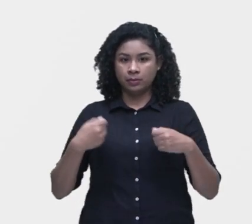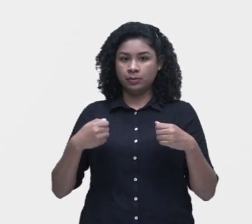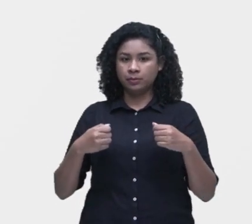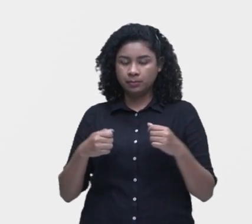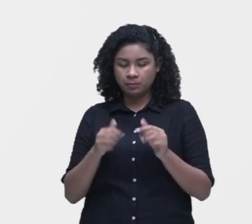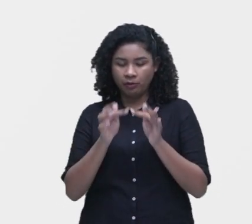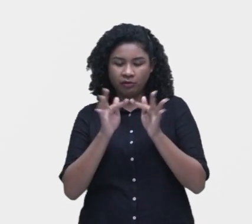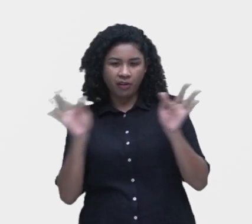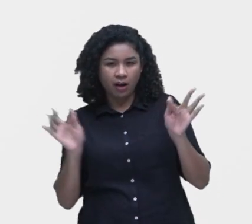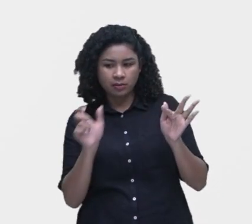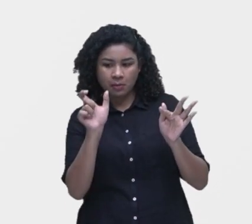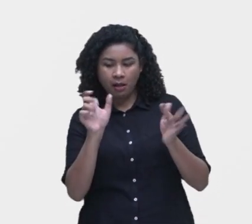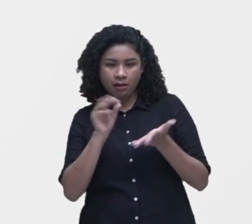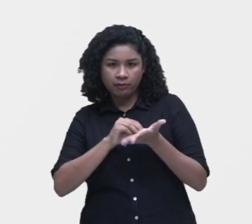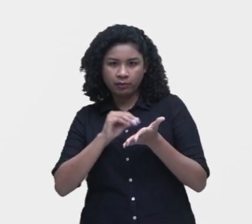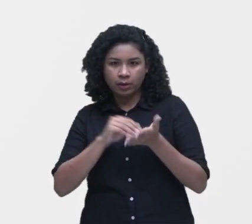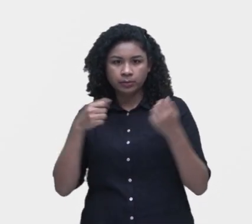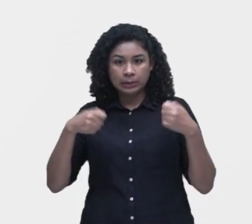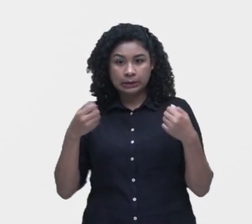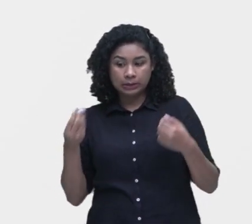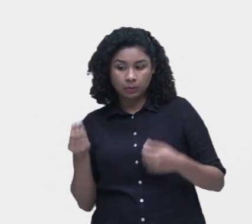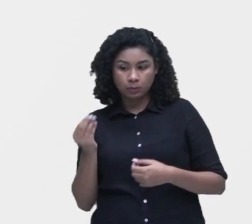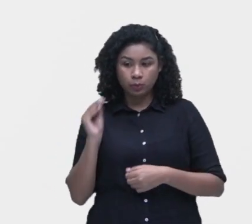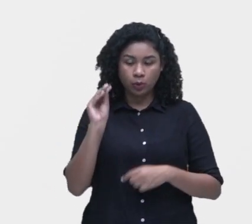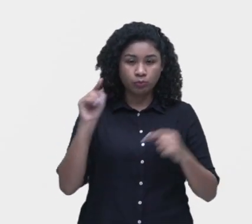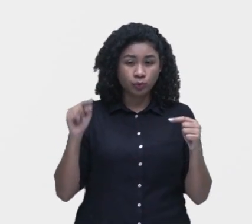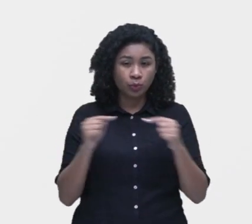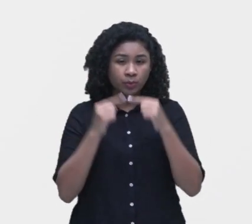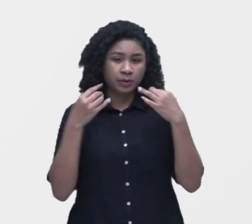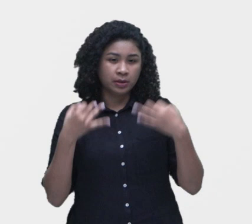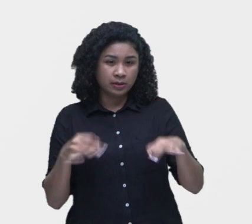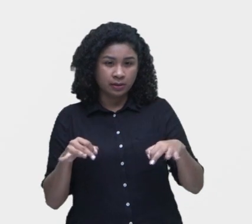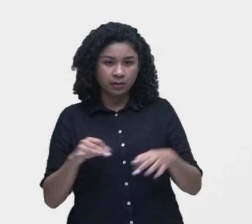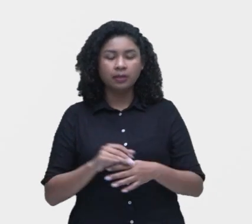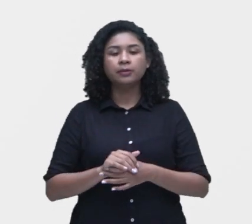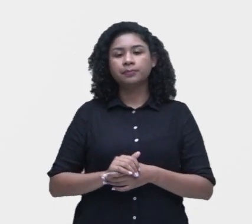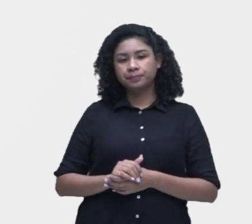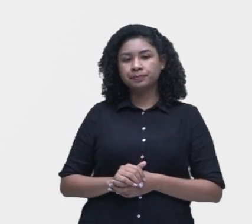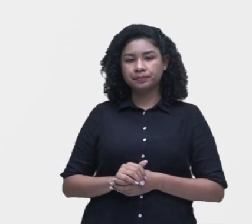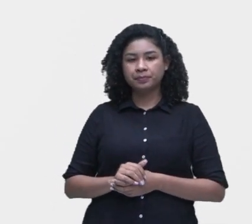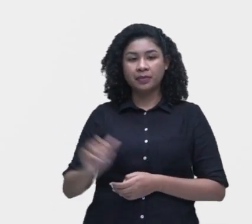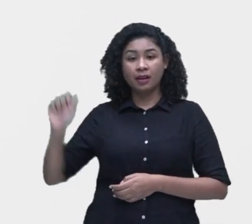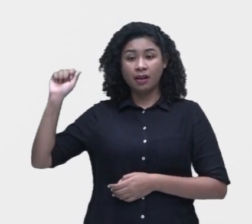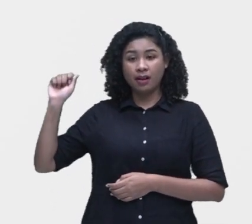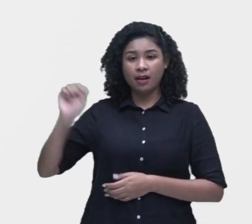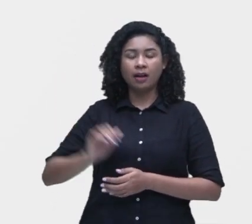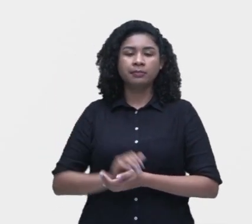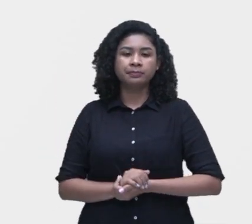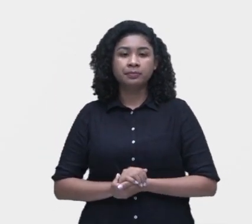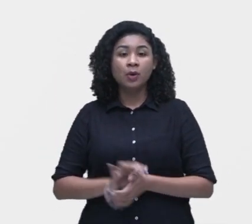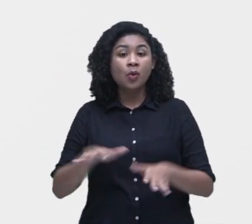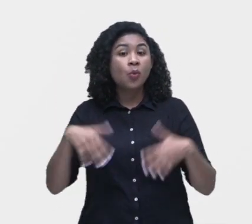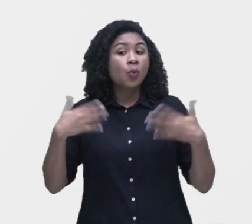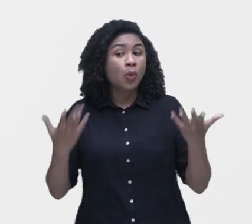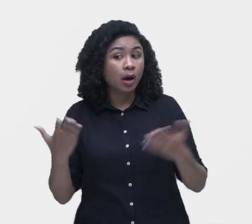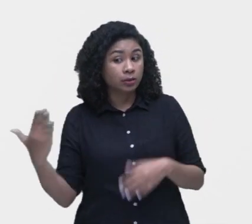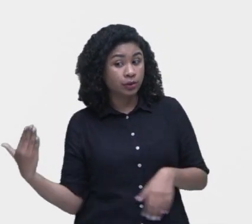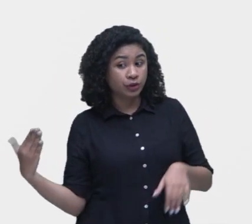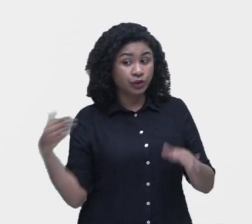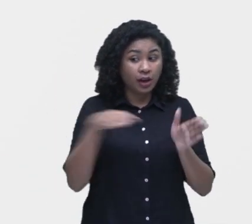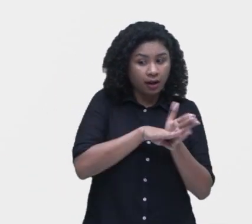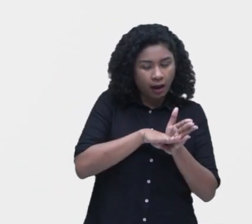destacados. A. Quando ele chegar, nós, veja o verbo destacado, entregaremos imediatamente seu